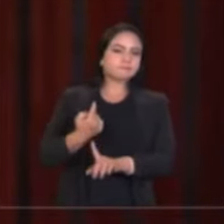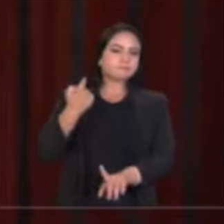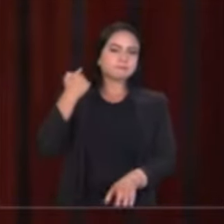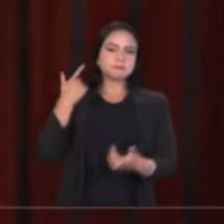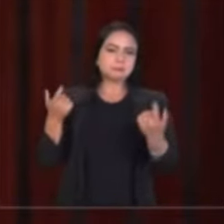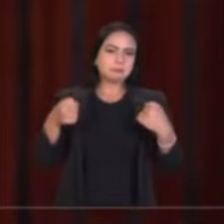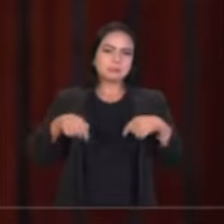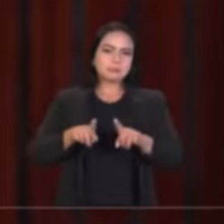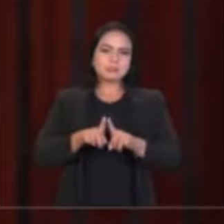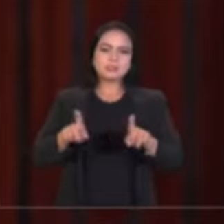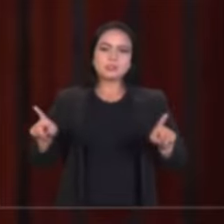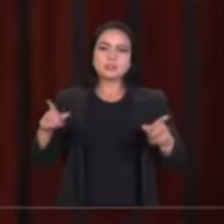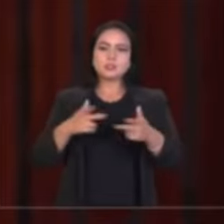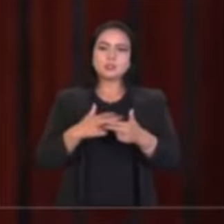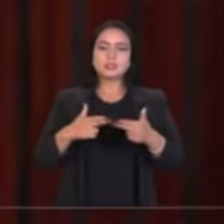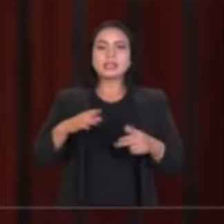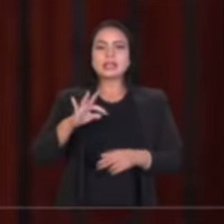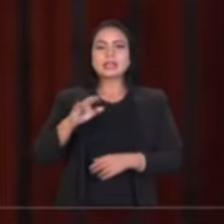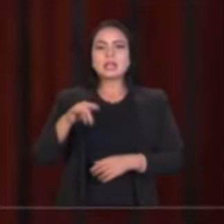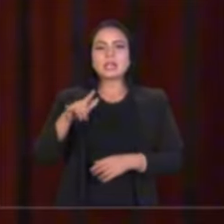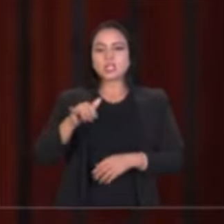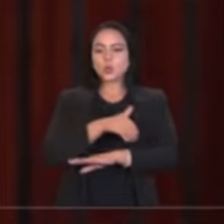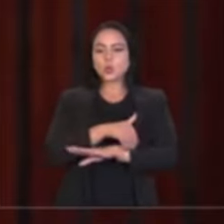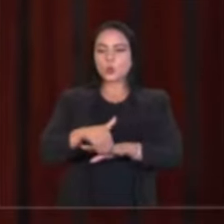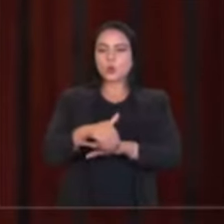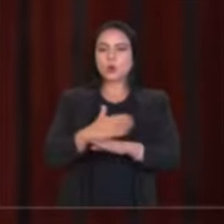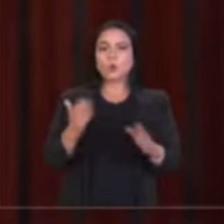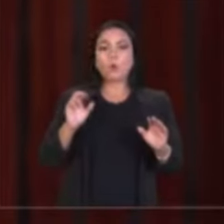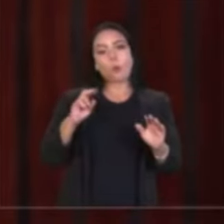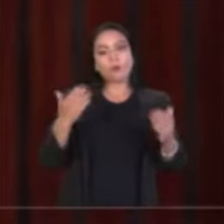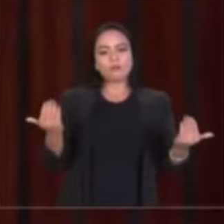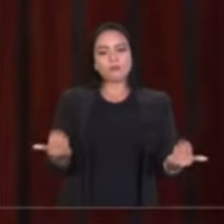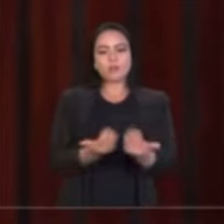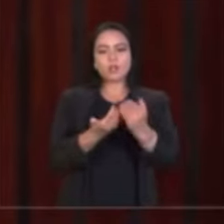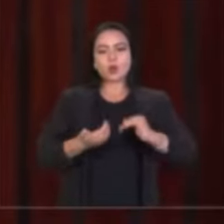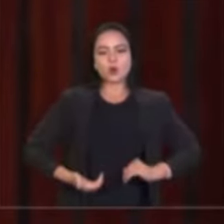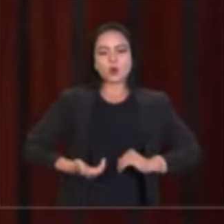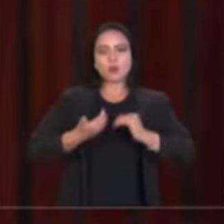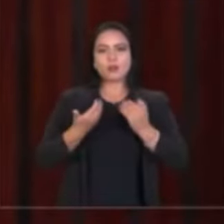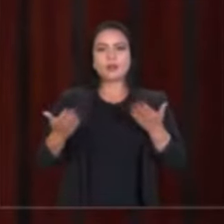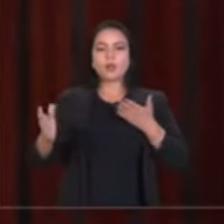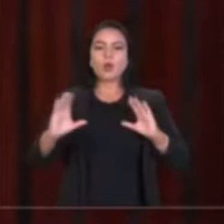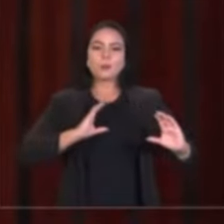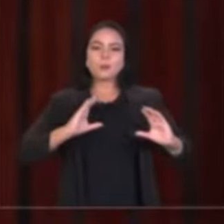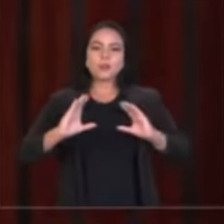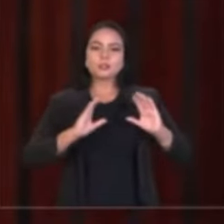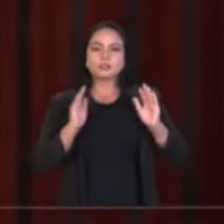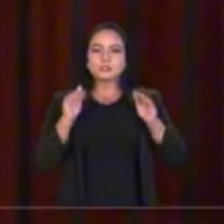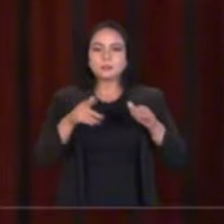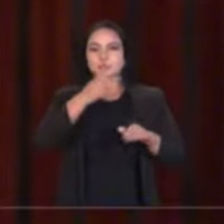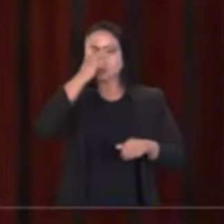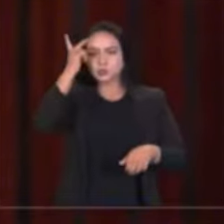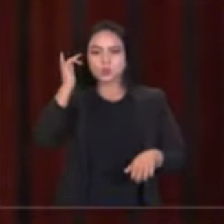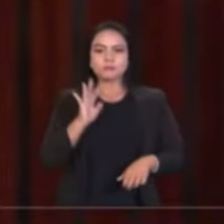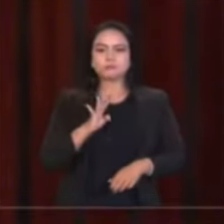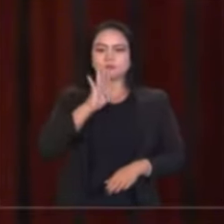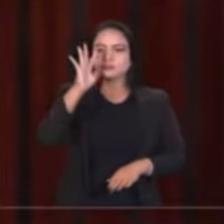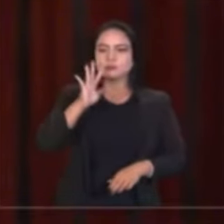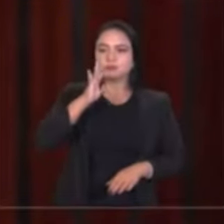precisa de tanque na rua nem fechar o Congresso. É porque ele quer se comunicar direto com os extremistas do